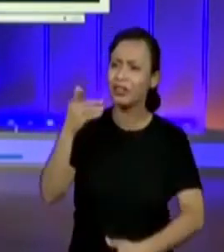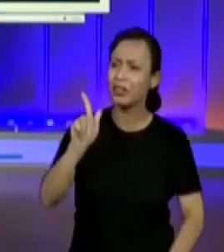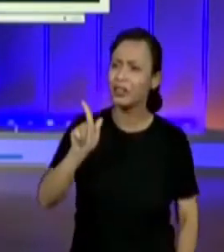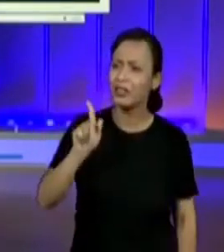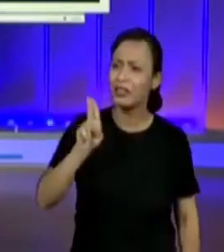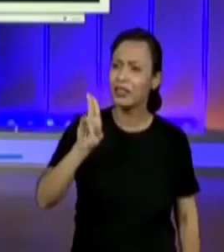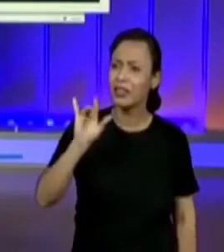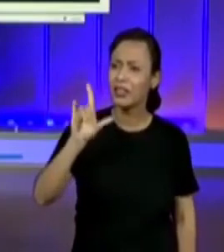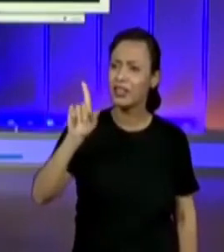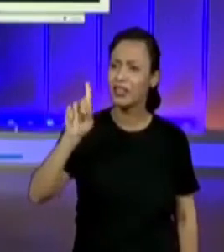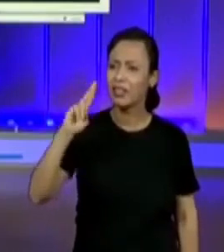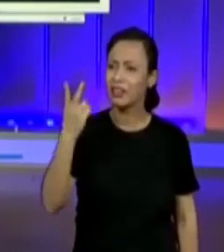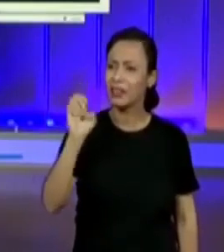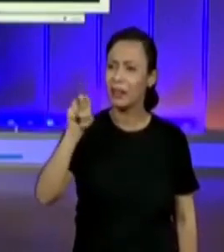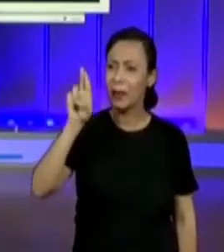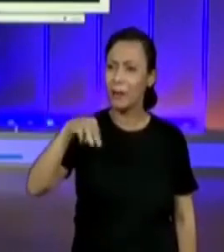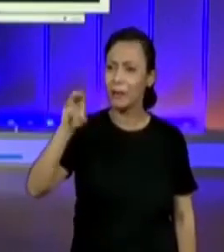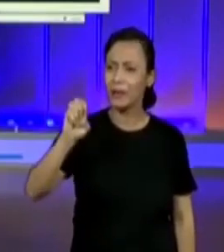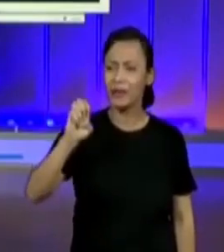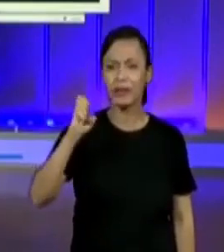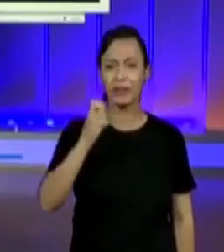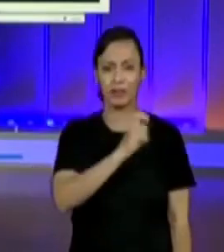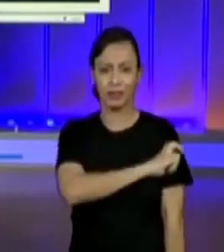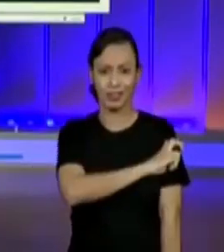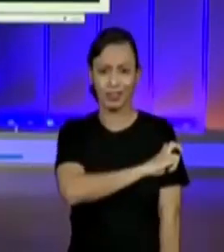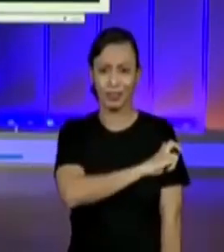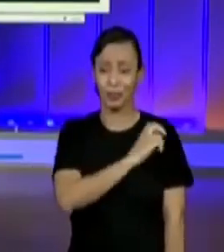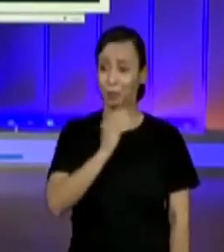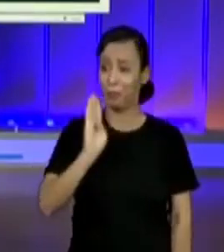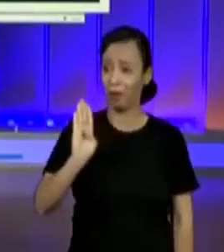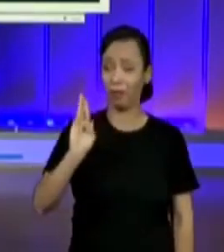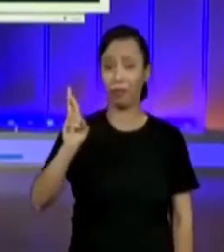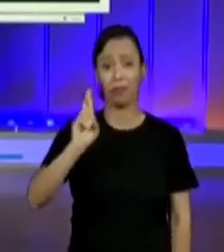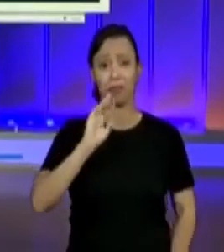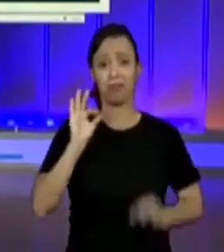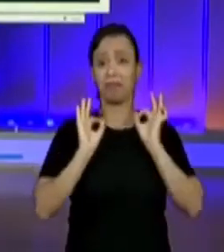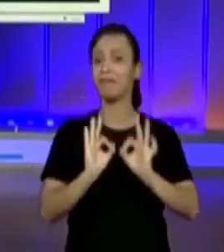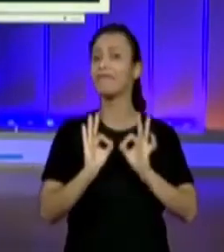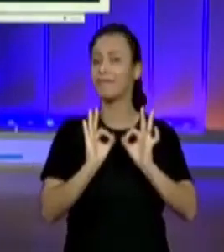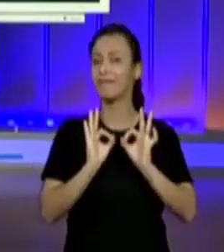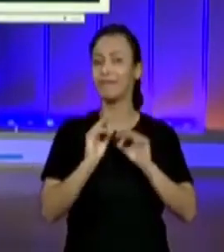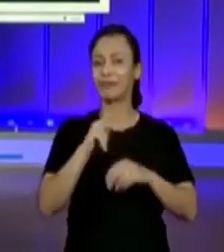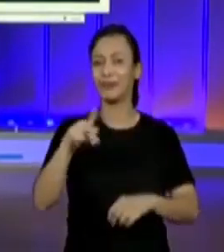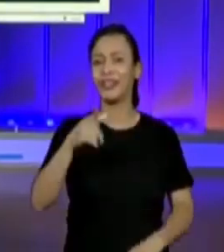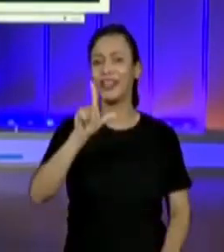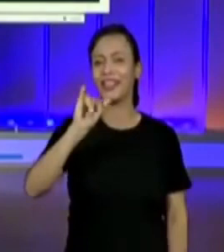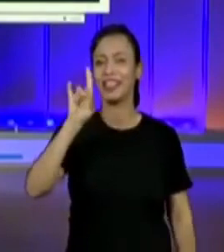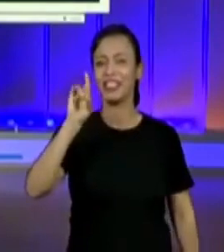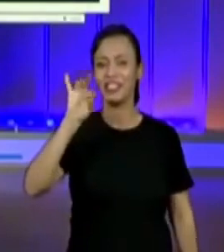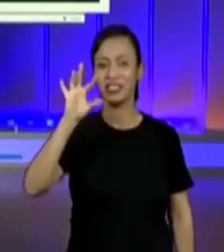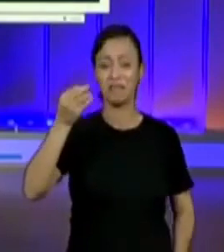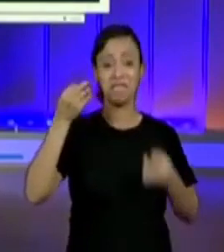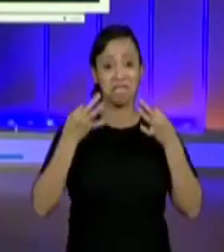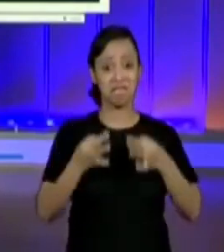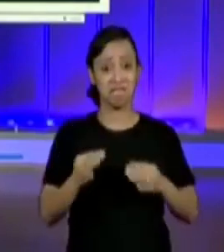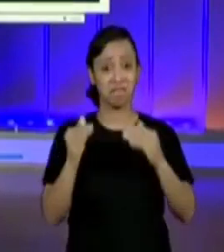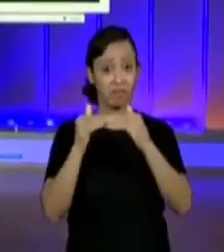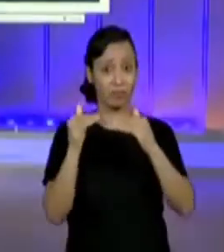que a professora Lídia apresentou ali Vamos pensar na seguinte figura